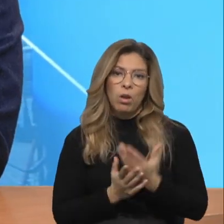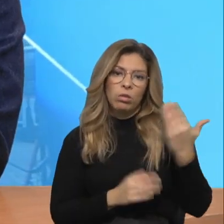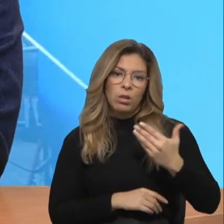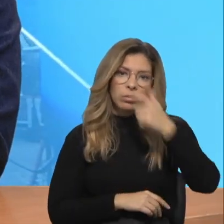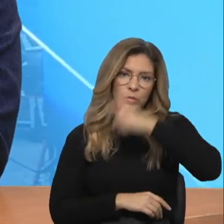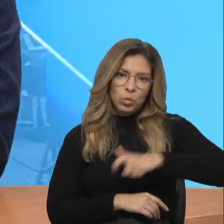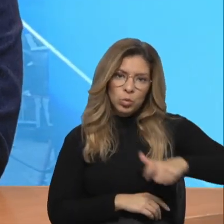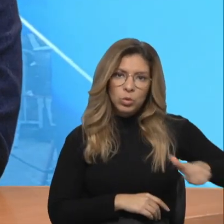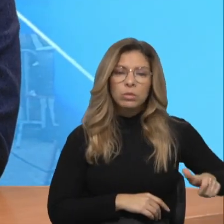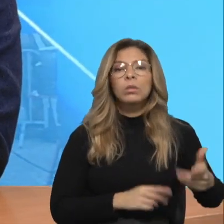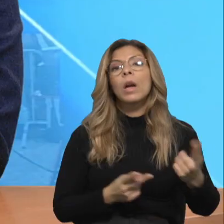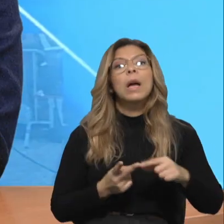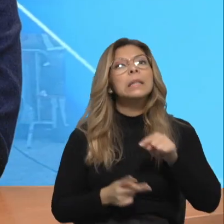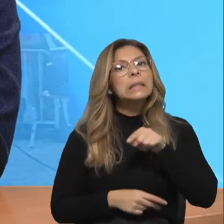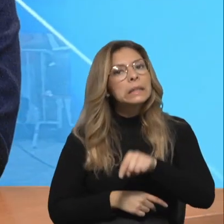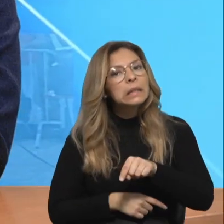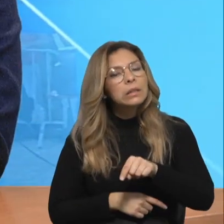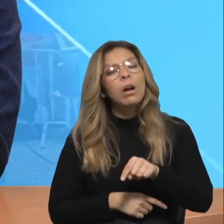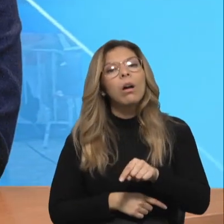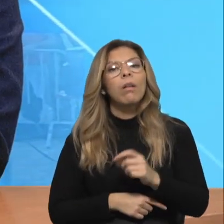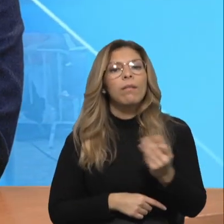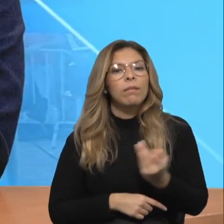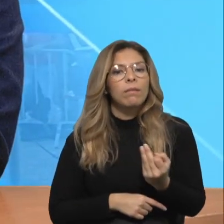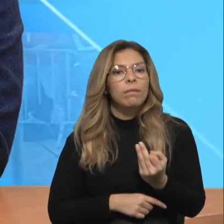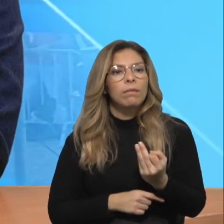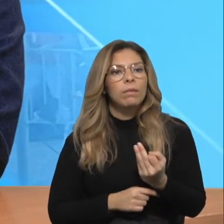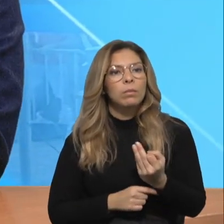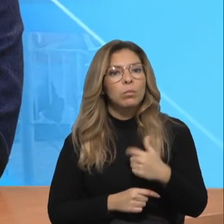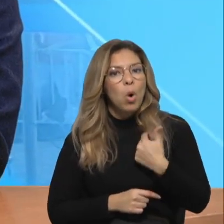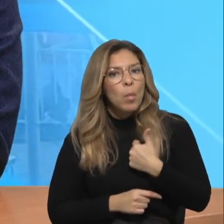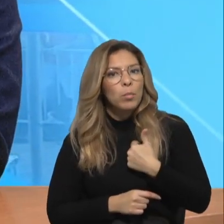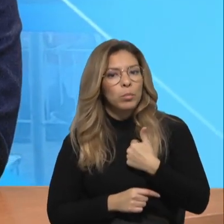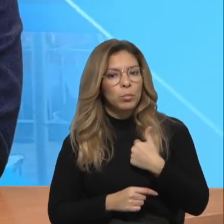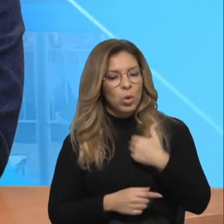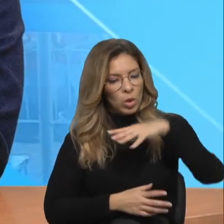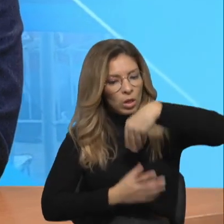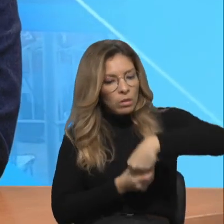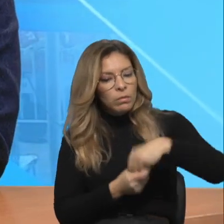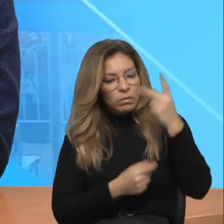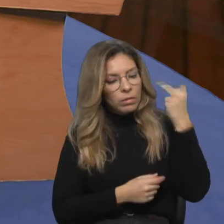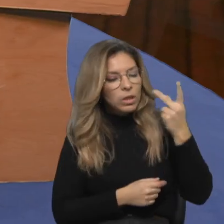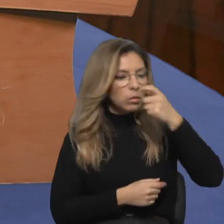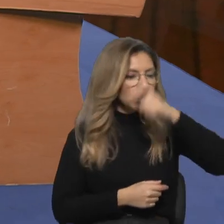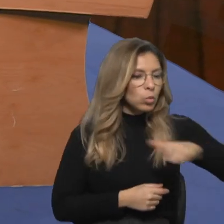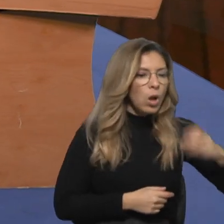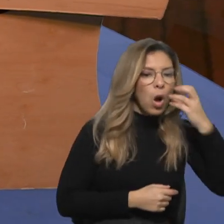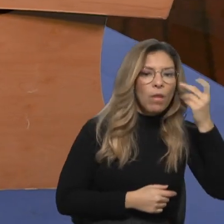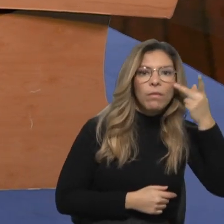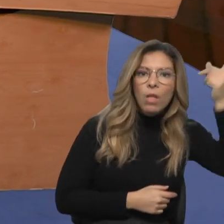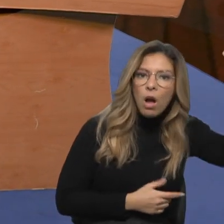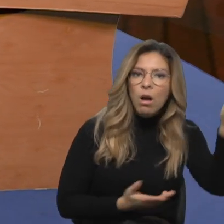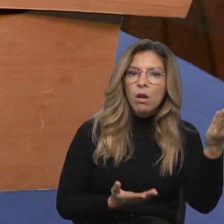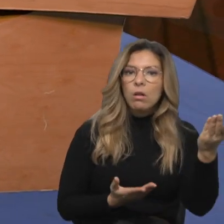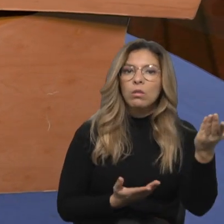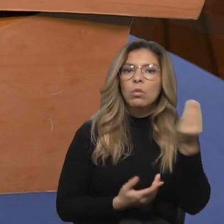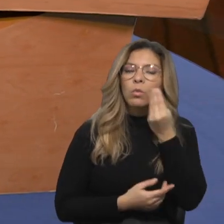sobre eles e explicar como eles fazem parte da vida dos angolanos e das angolanas e como eles devem ser